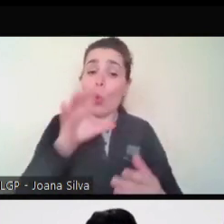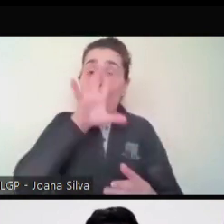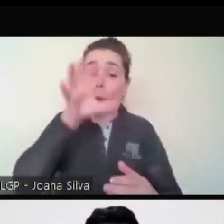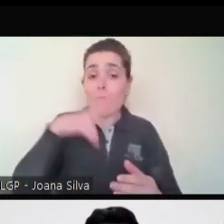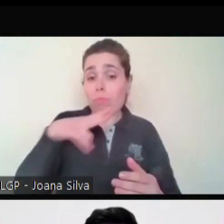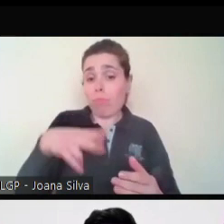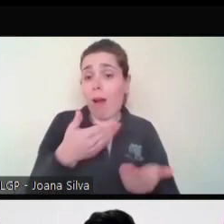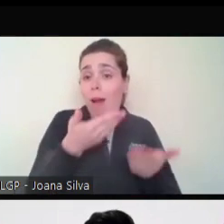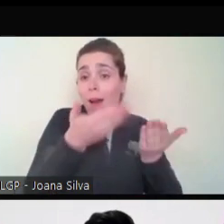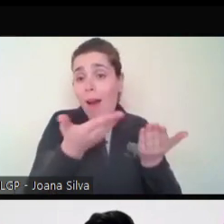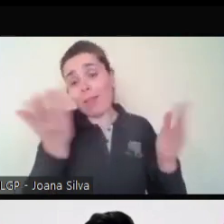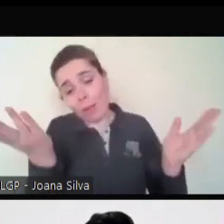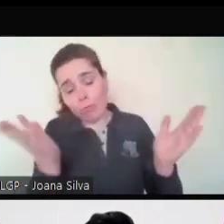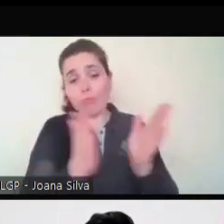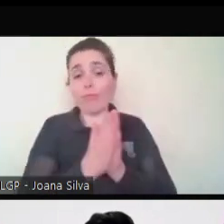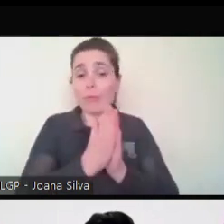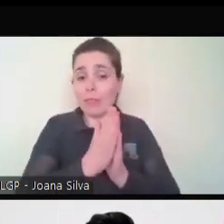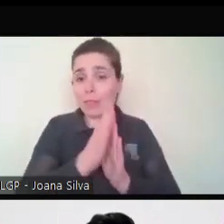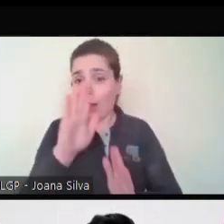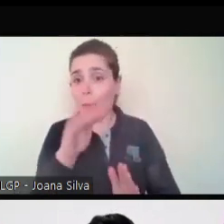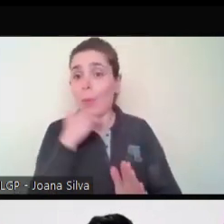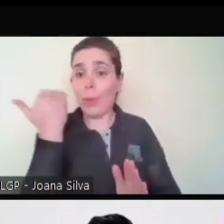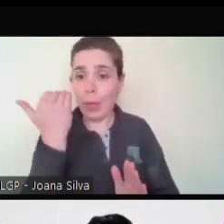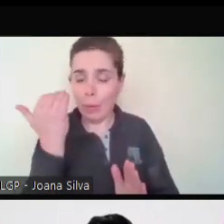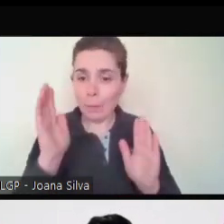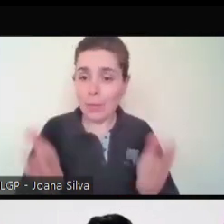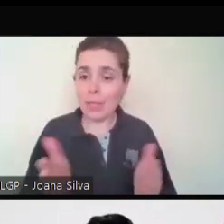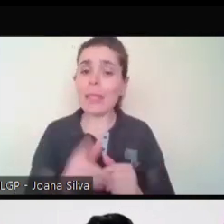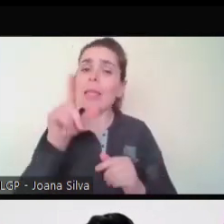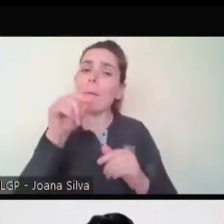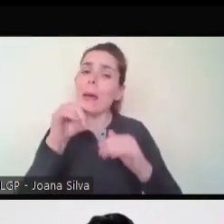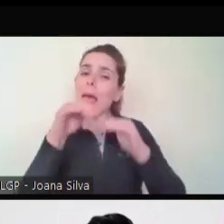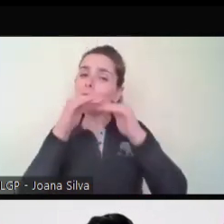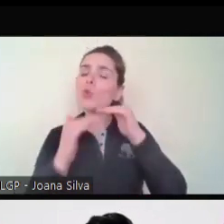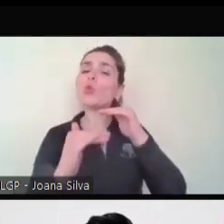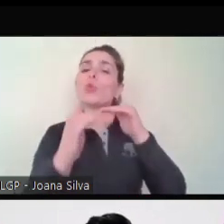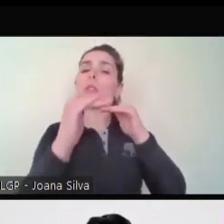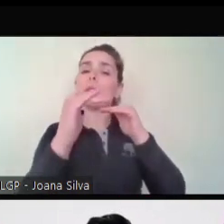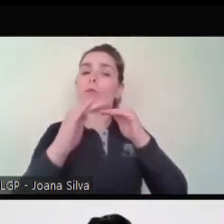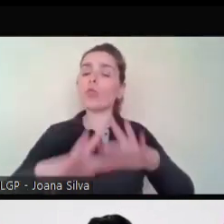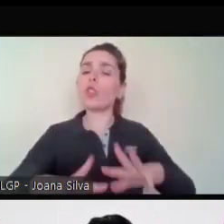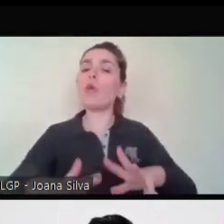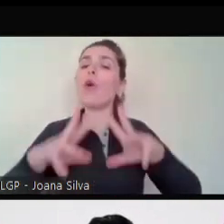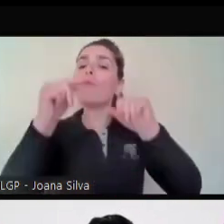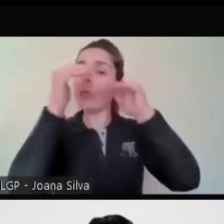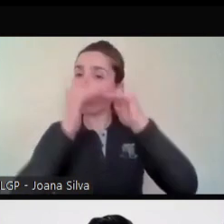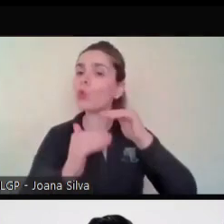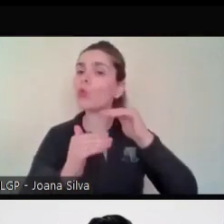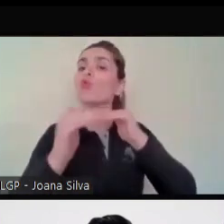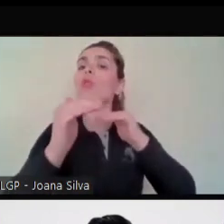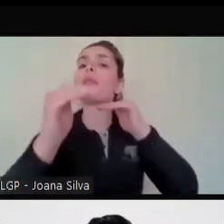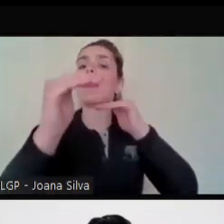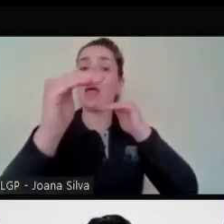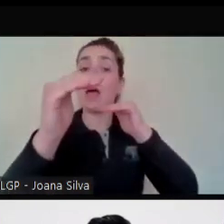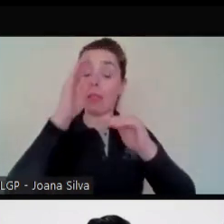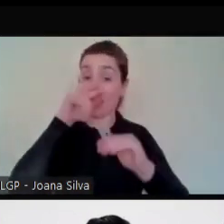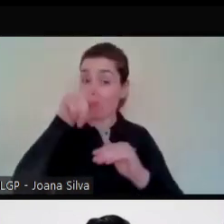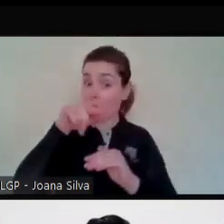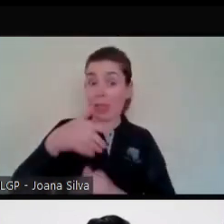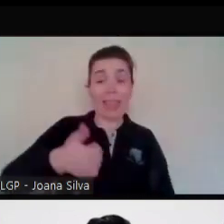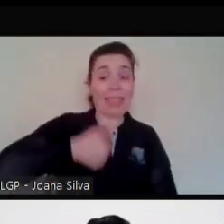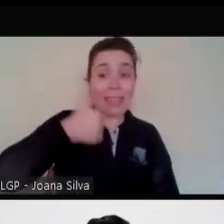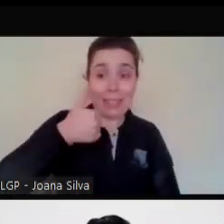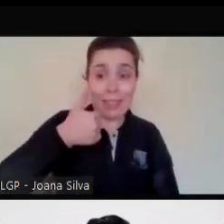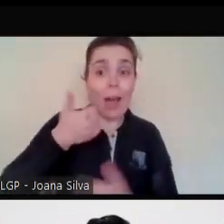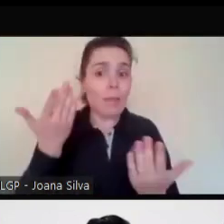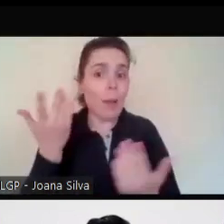aqui também uma outra dimensão, que é uma dimensão de sustentabilidade, quase um desígnio nacional, que é isto, se é uma prioridade, certamente temos que atender